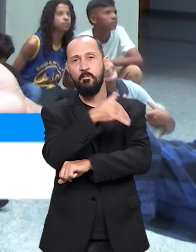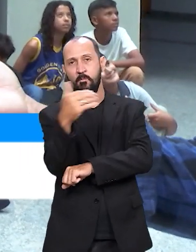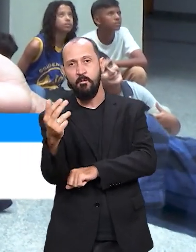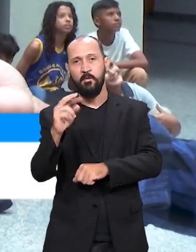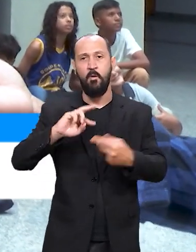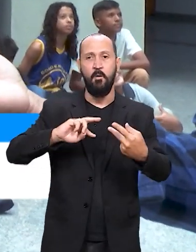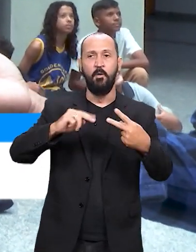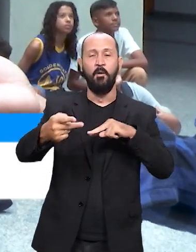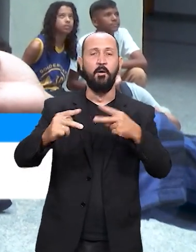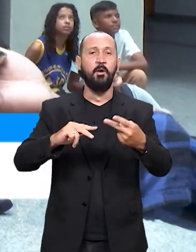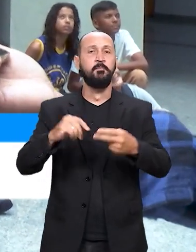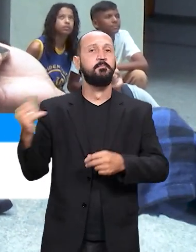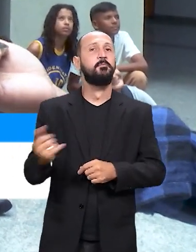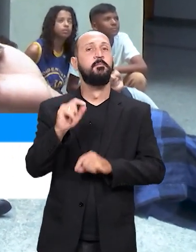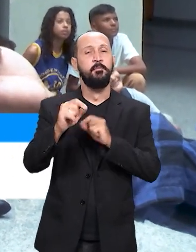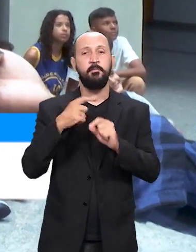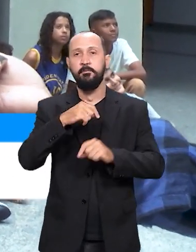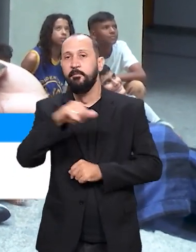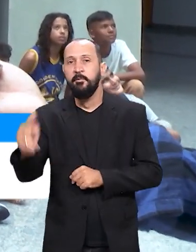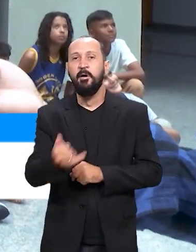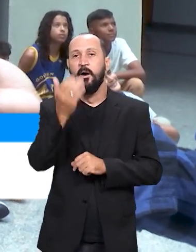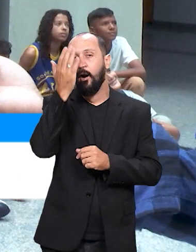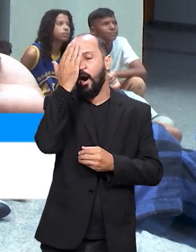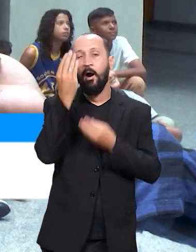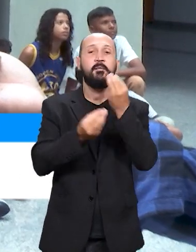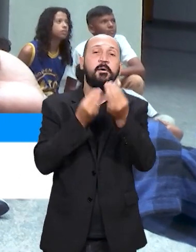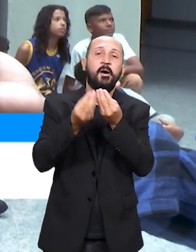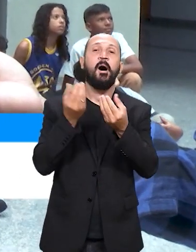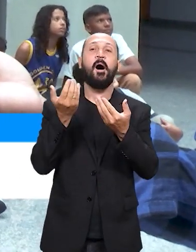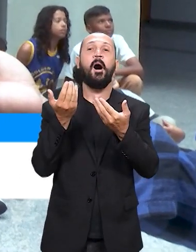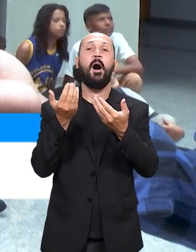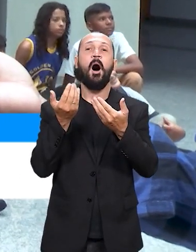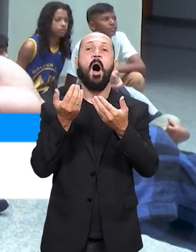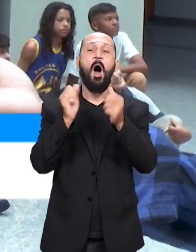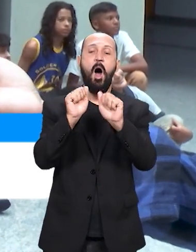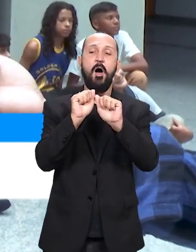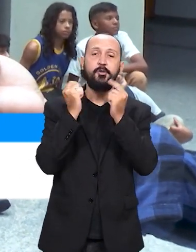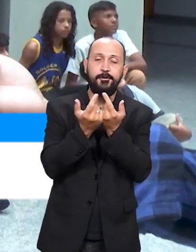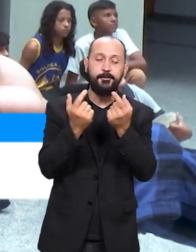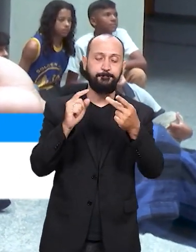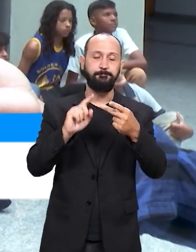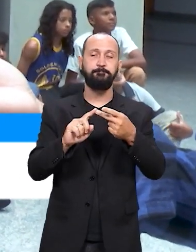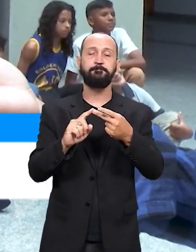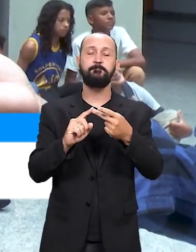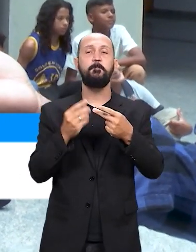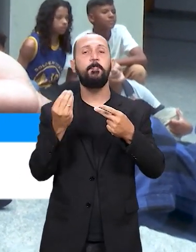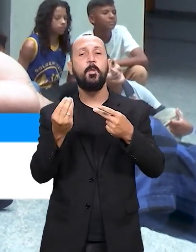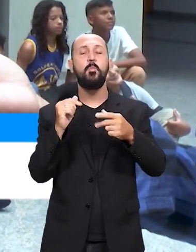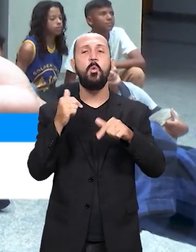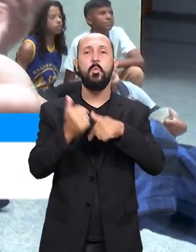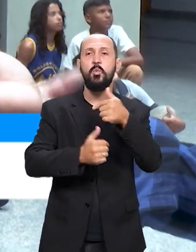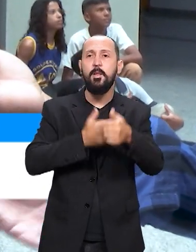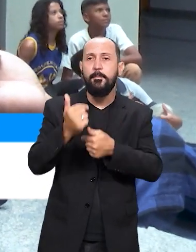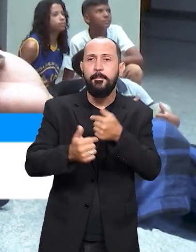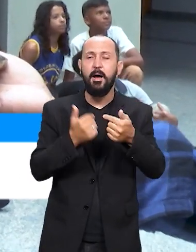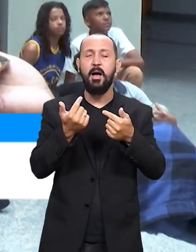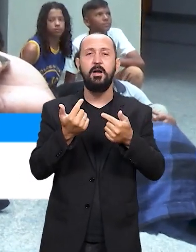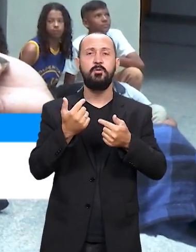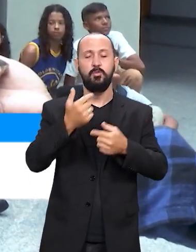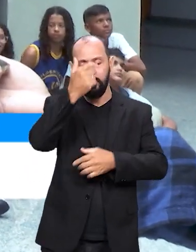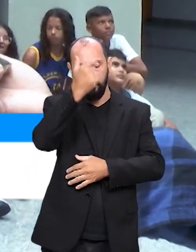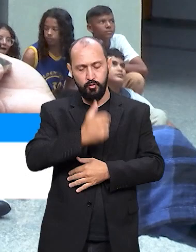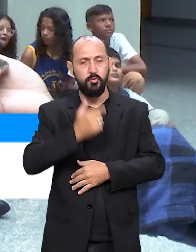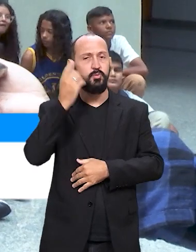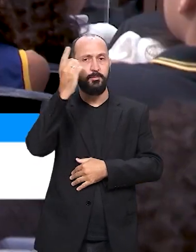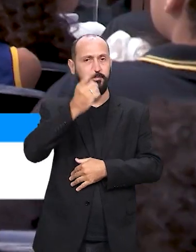contraturno, é muito importante que elas tenham a oportunidade de saber como é que funciona o parlamento, como é que é a ação, o